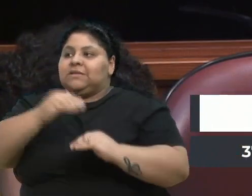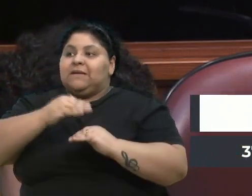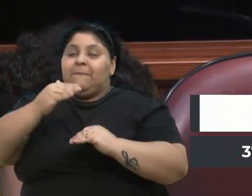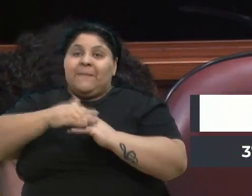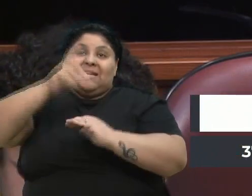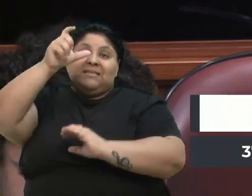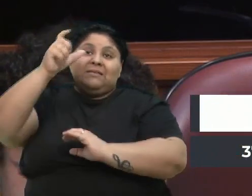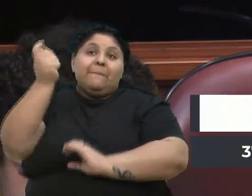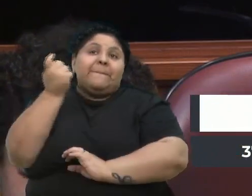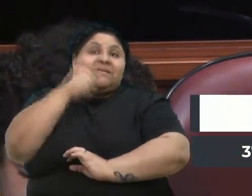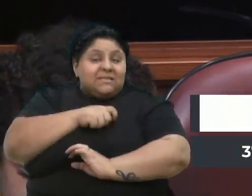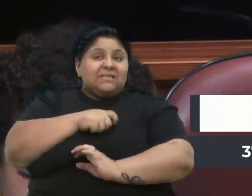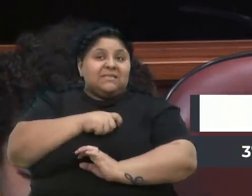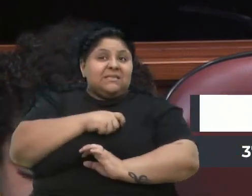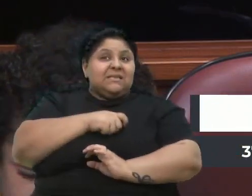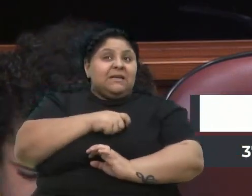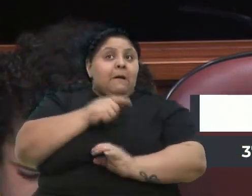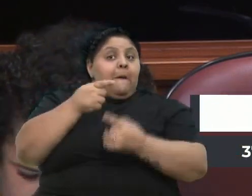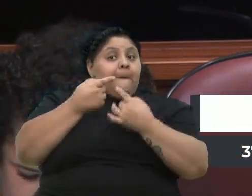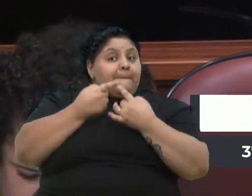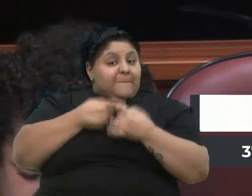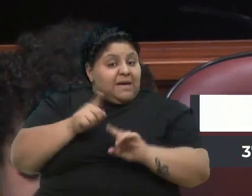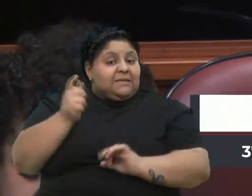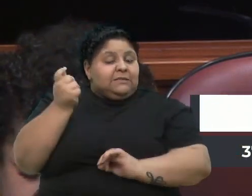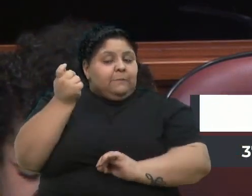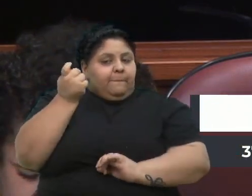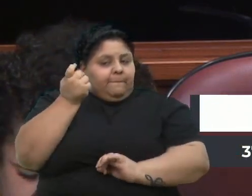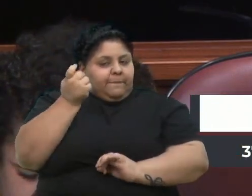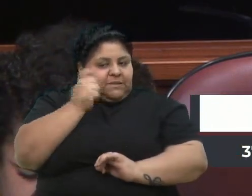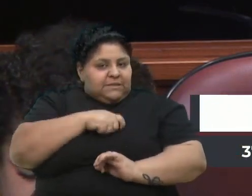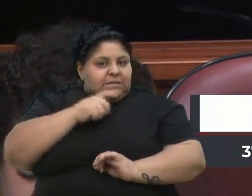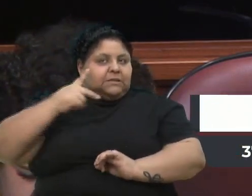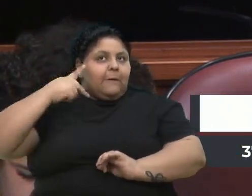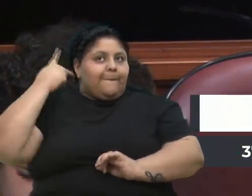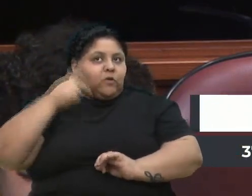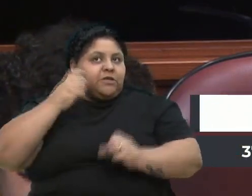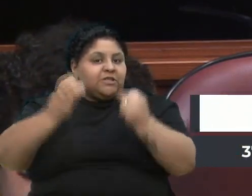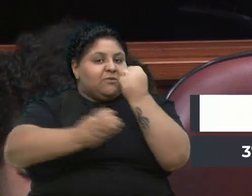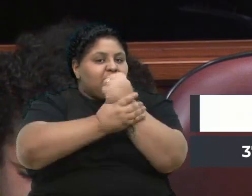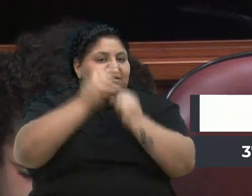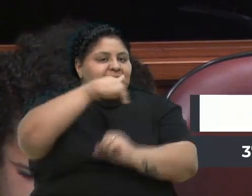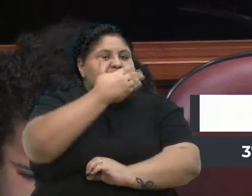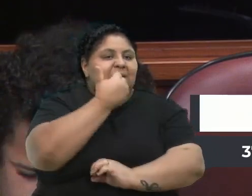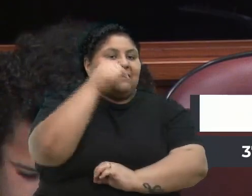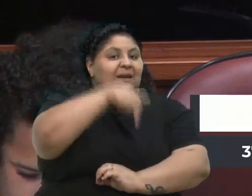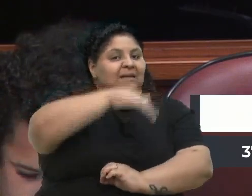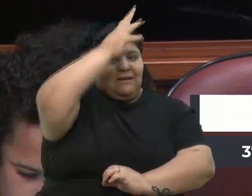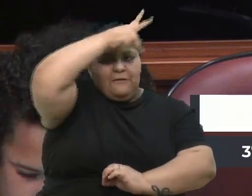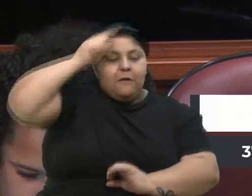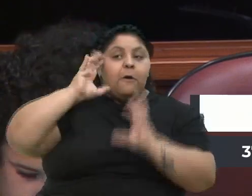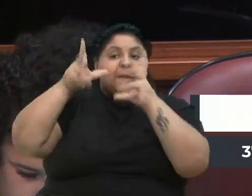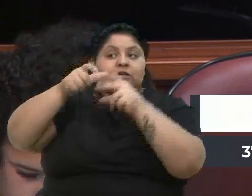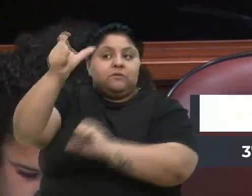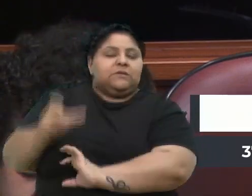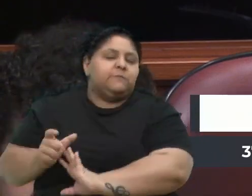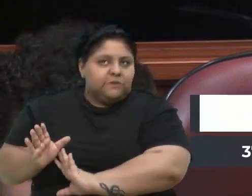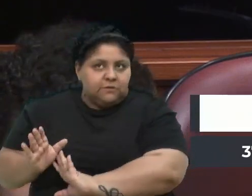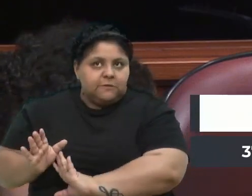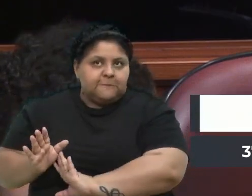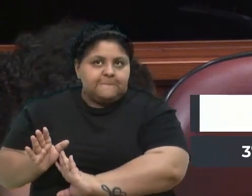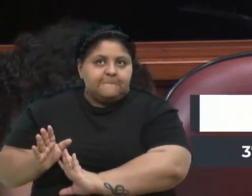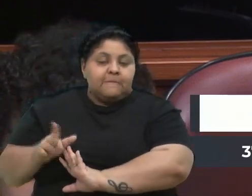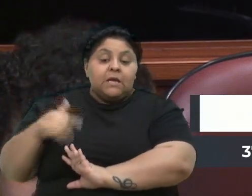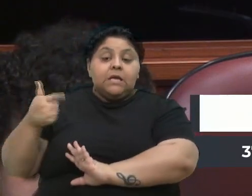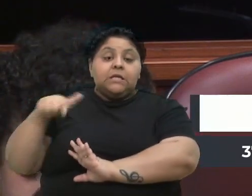mas essa tem que ser uma política de segurança alimentar no nosso município. Isso eu tenho dito, para todas as pessoas. Então eu